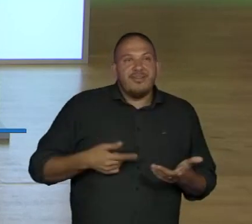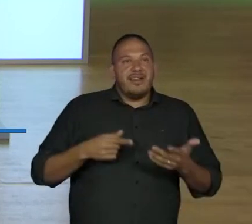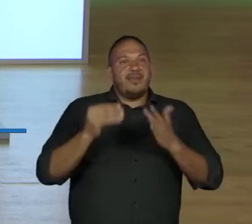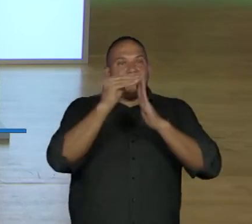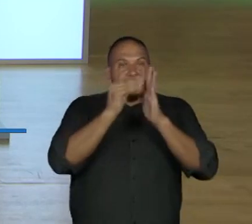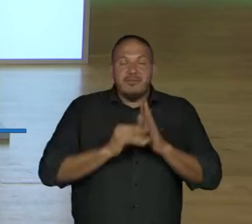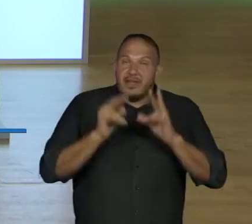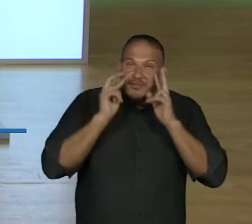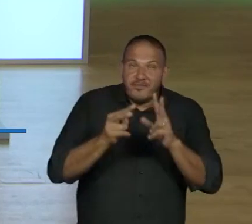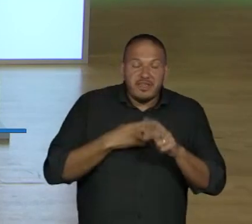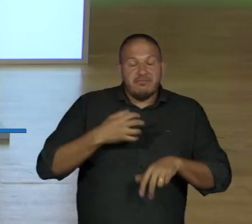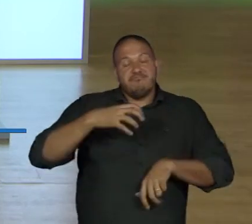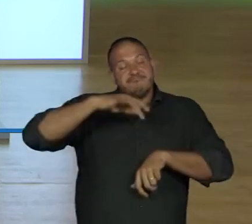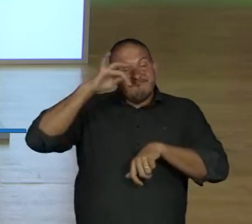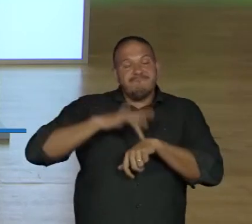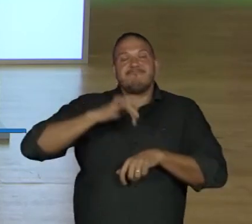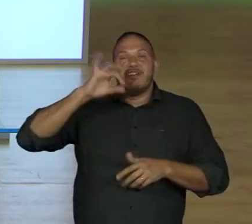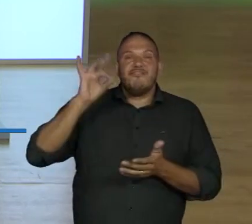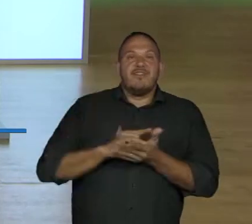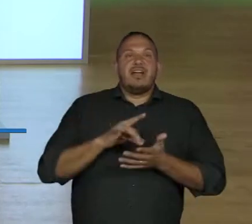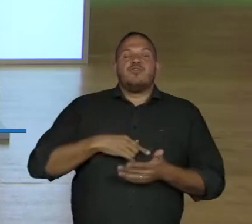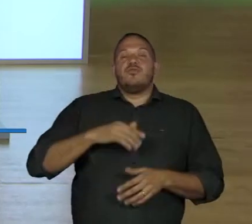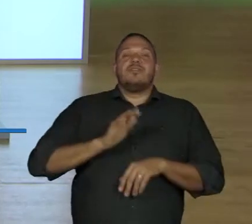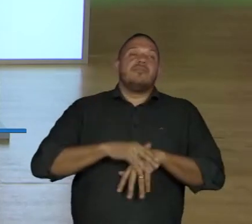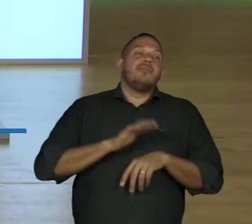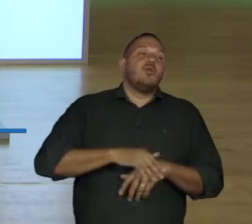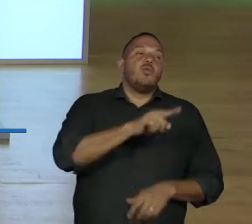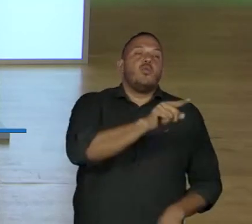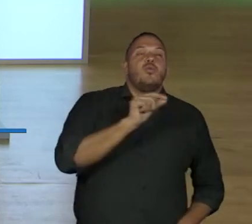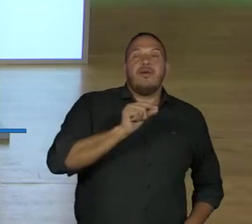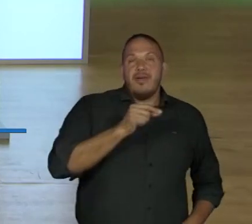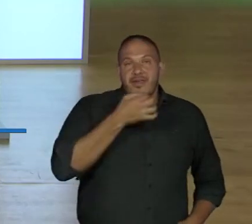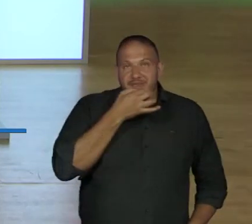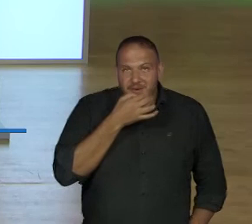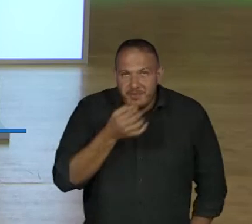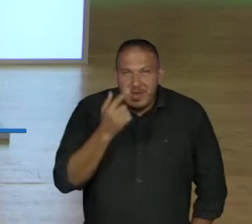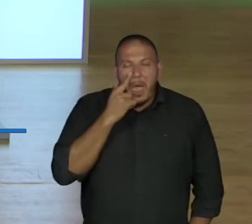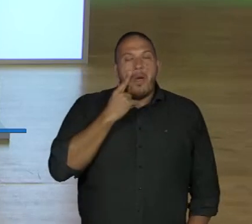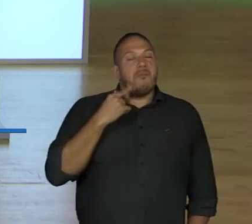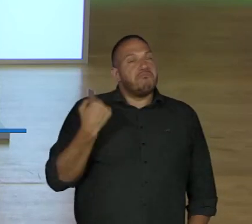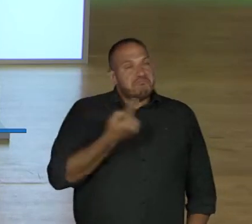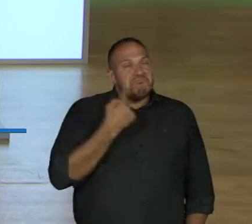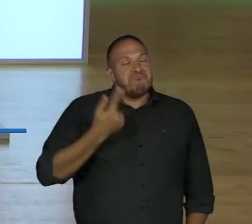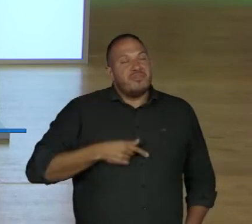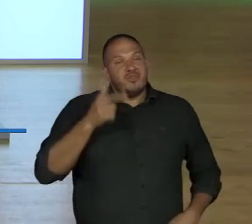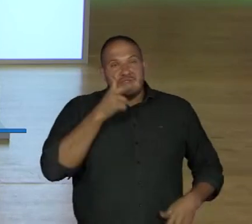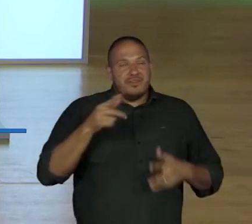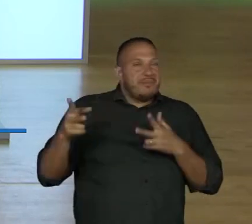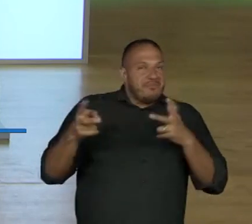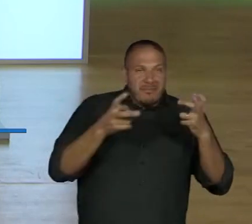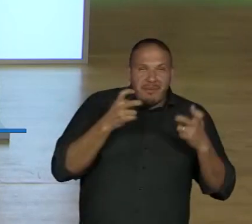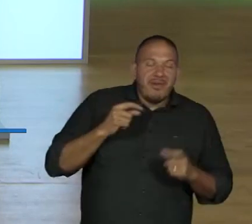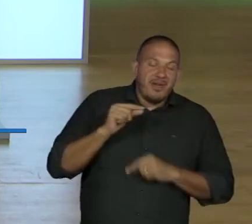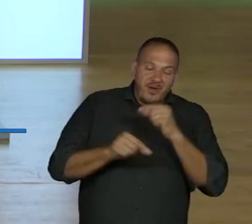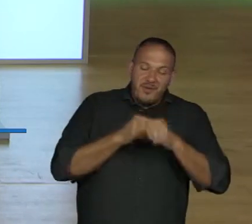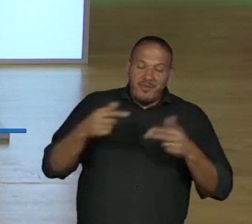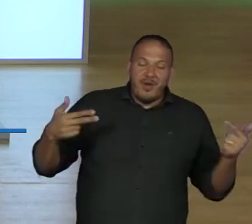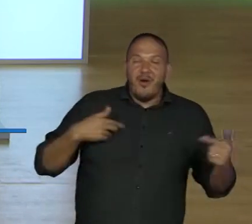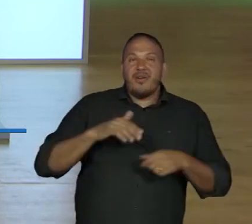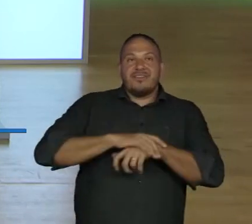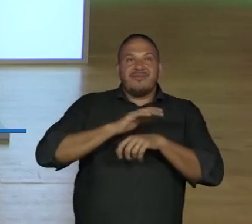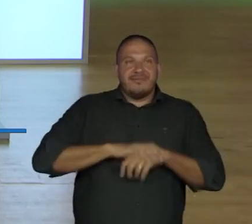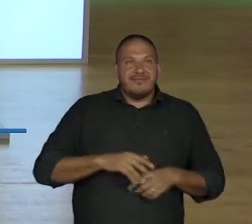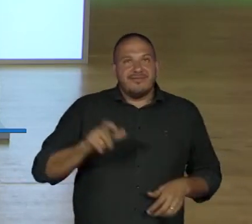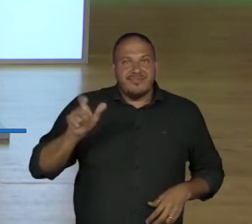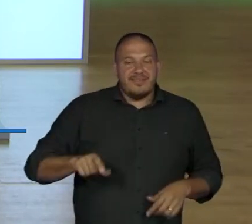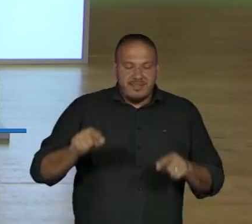o que é fato e o que é opinião. Sim, então contemplamos algumas habilidades aí que colocamos no início da aula, né,